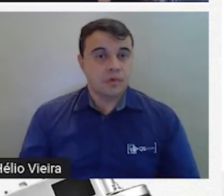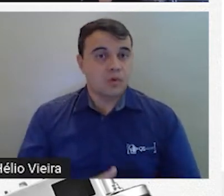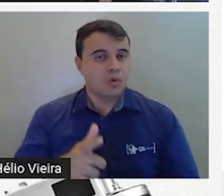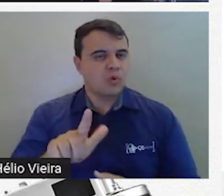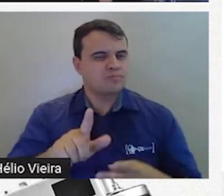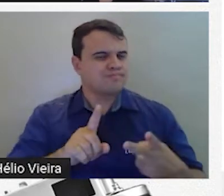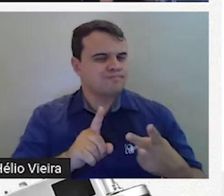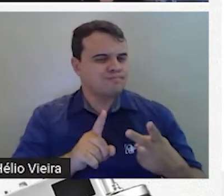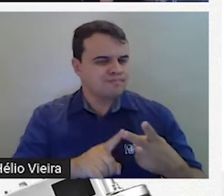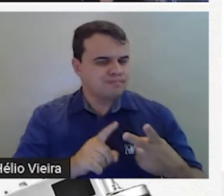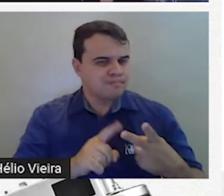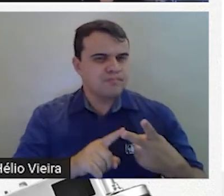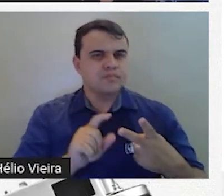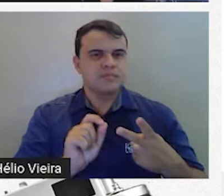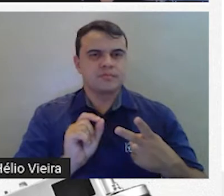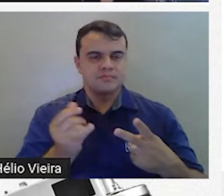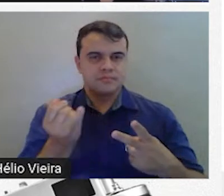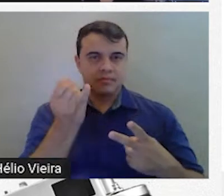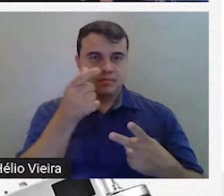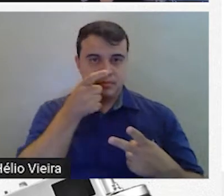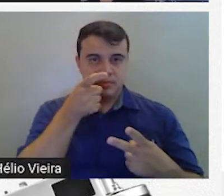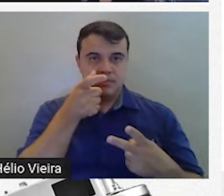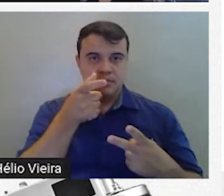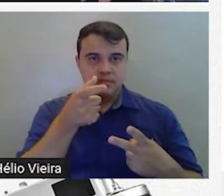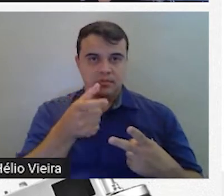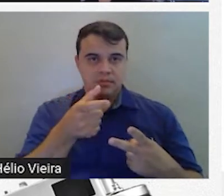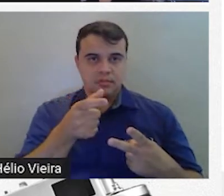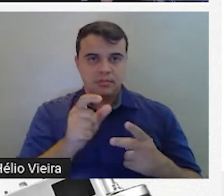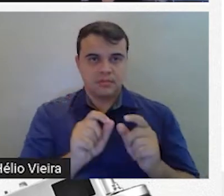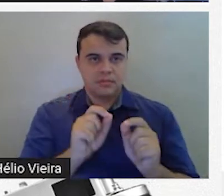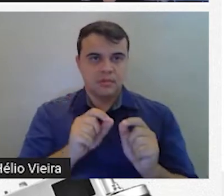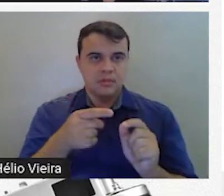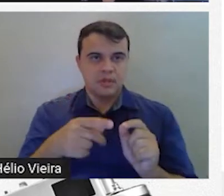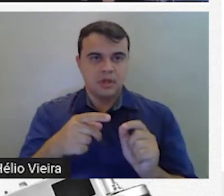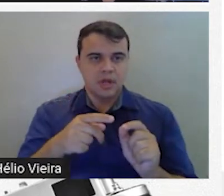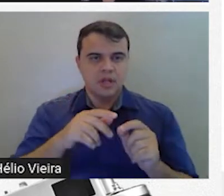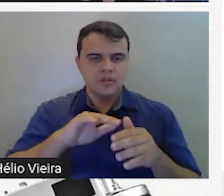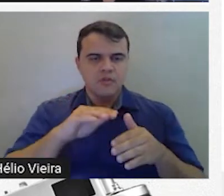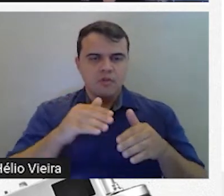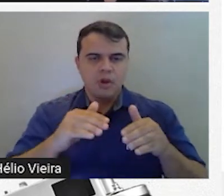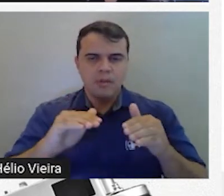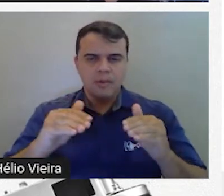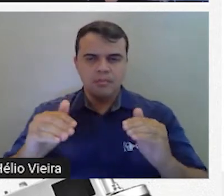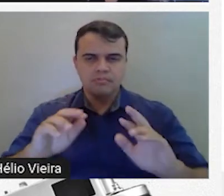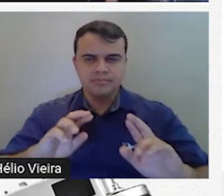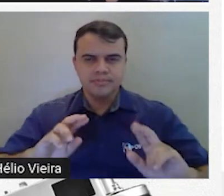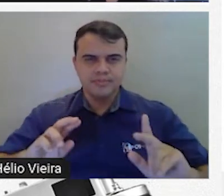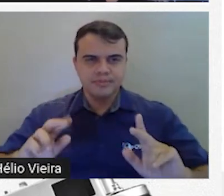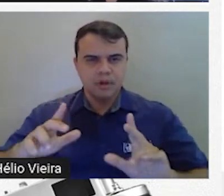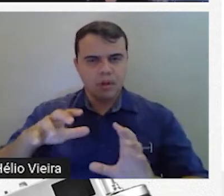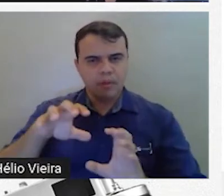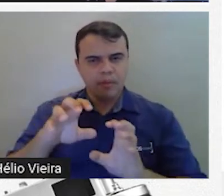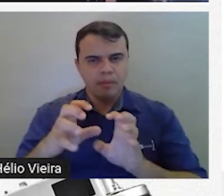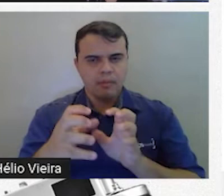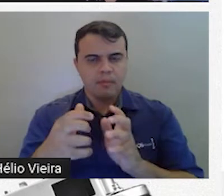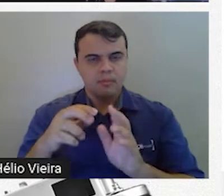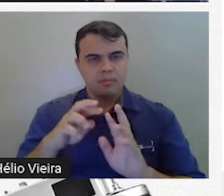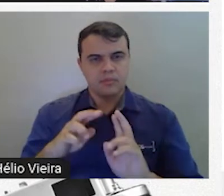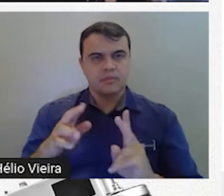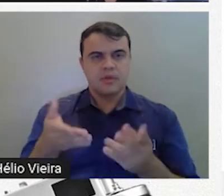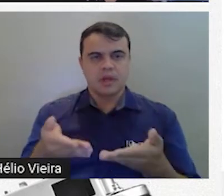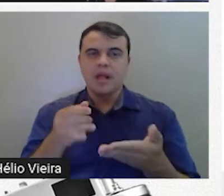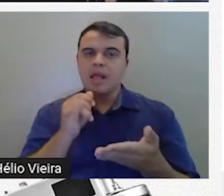Outro elemento interessante na fotografia é a forma. Aqui, por exemplo, a gente tem